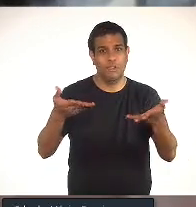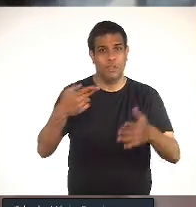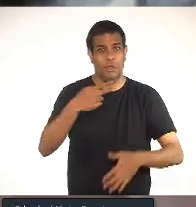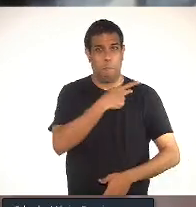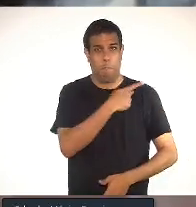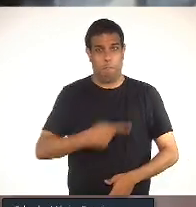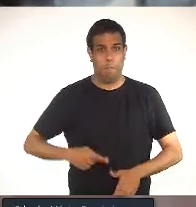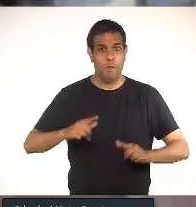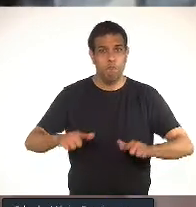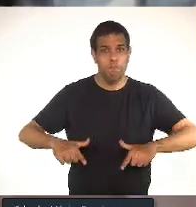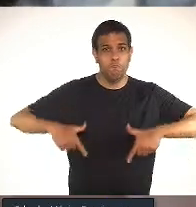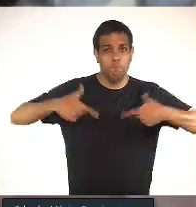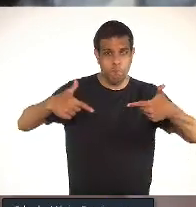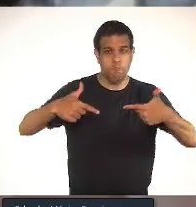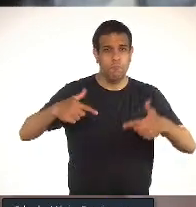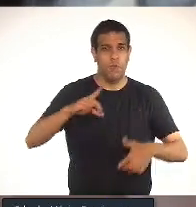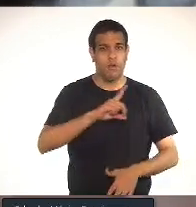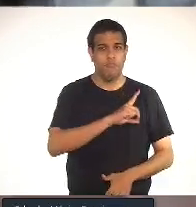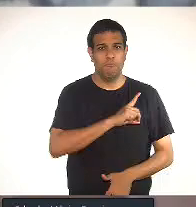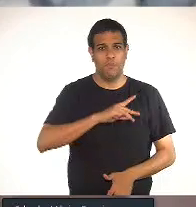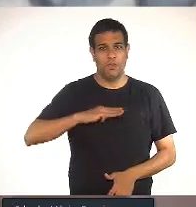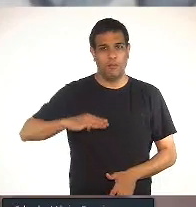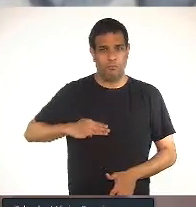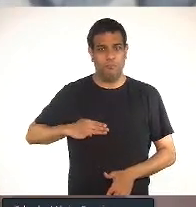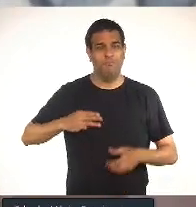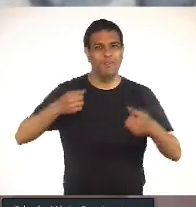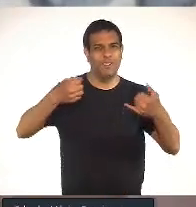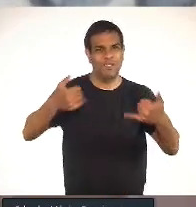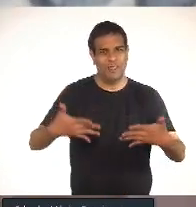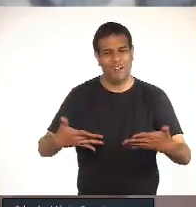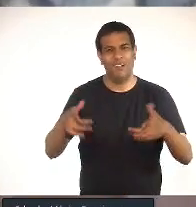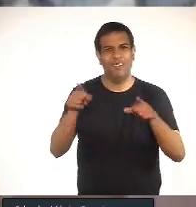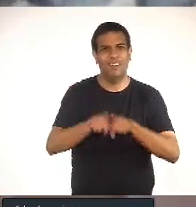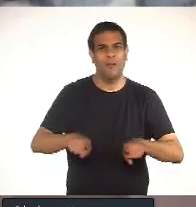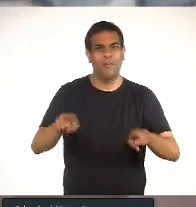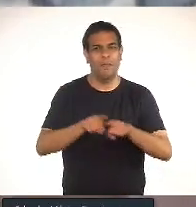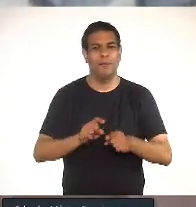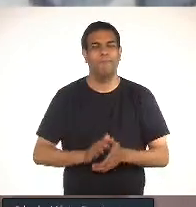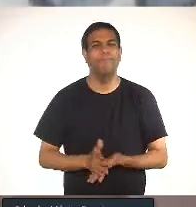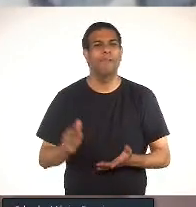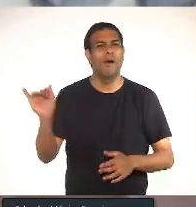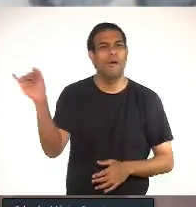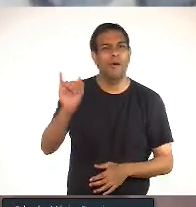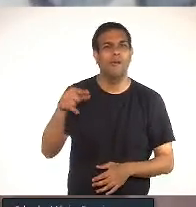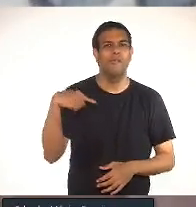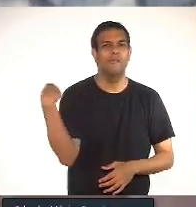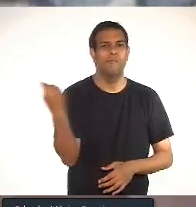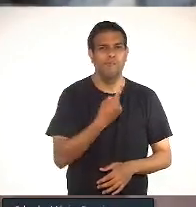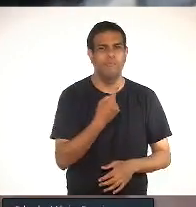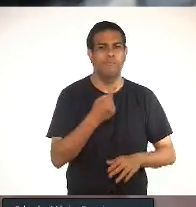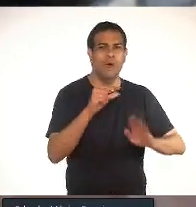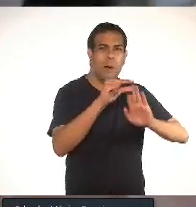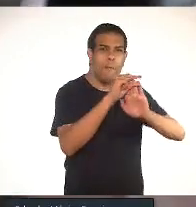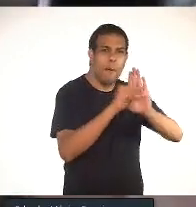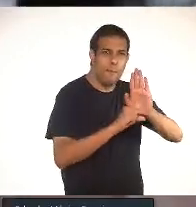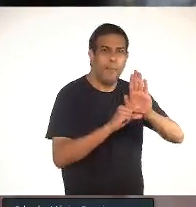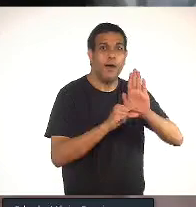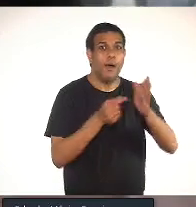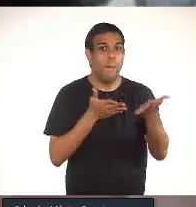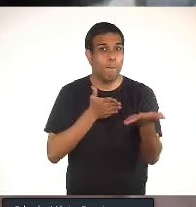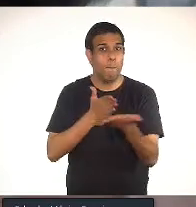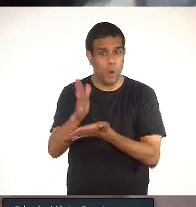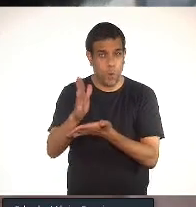Frente em Defesa da Defensoria, eu não poderia deixar de ressaltar a excelente medida da Defensoria que